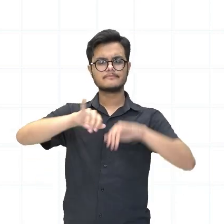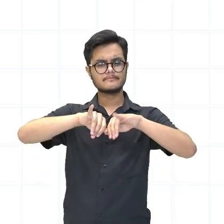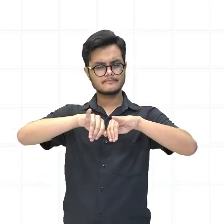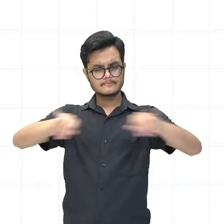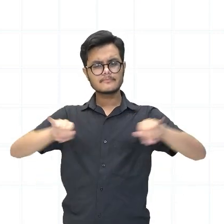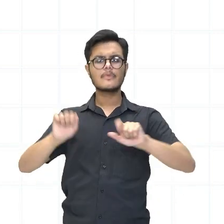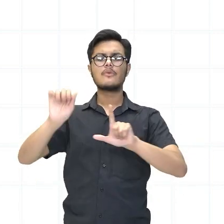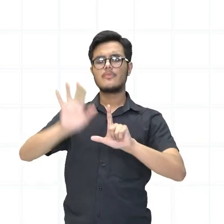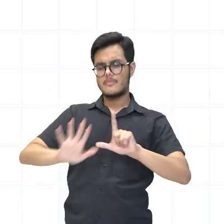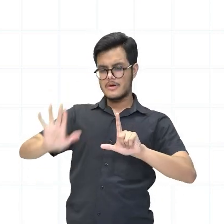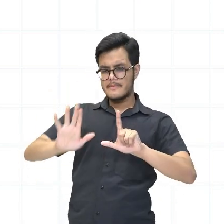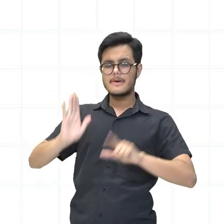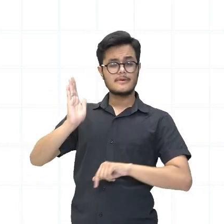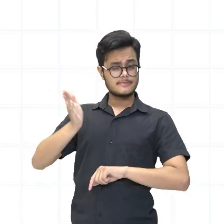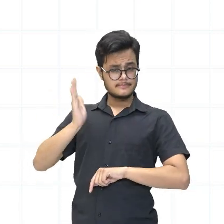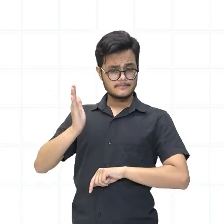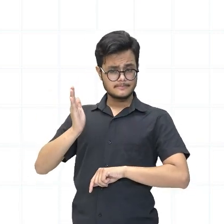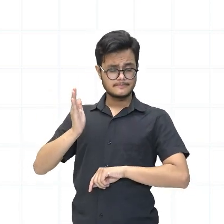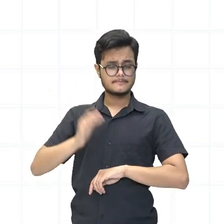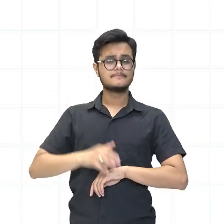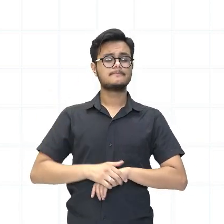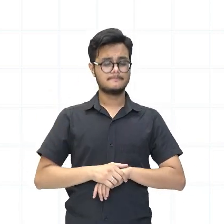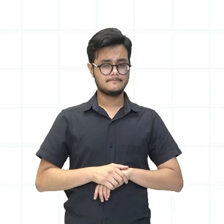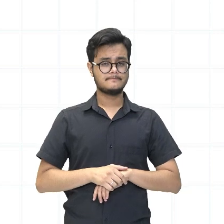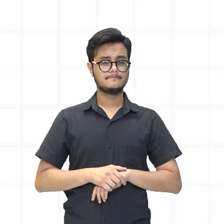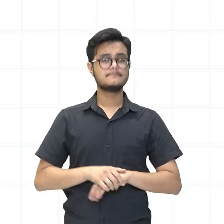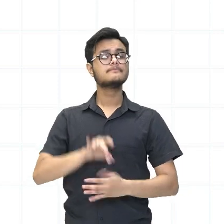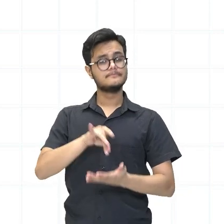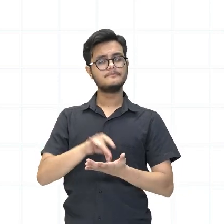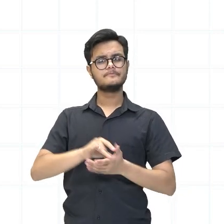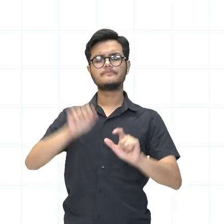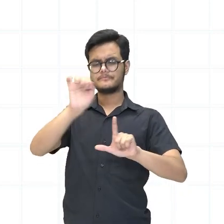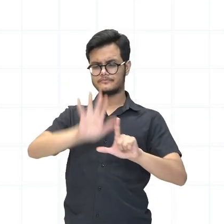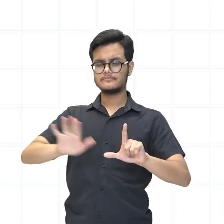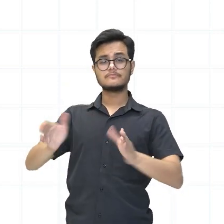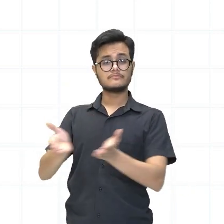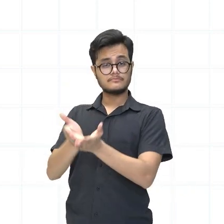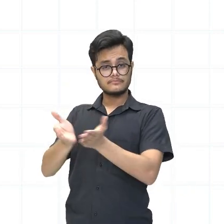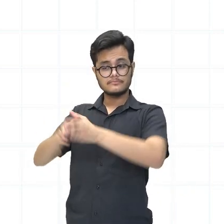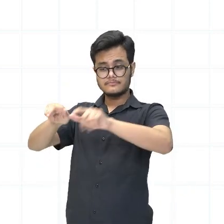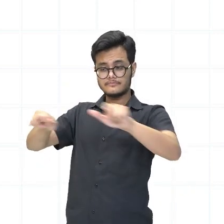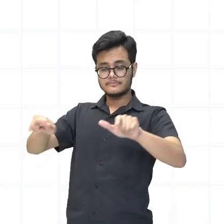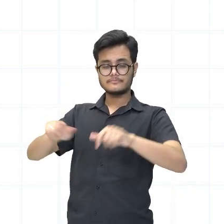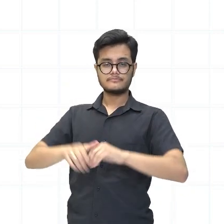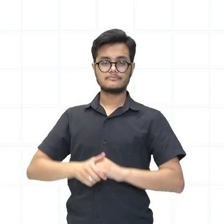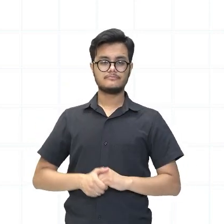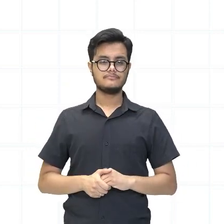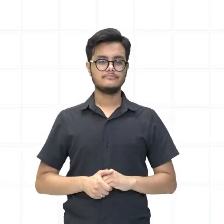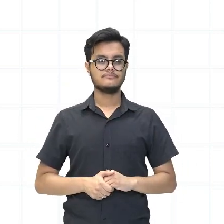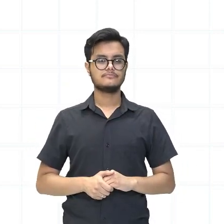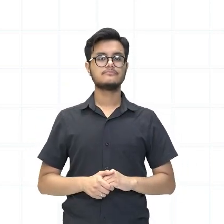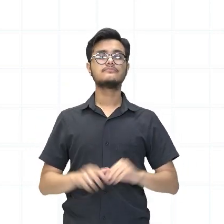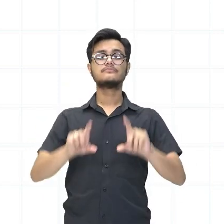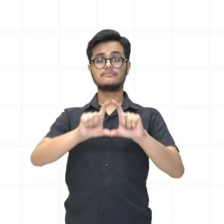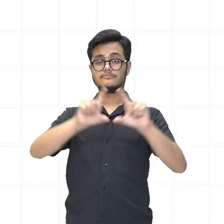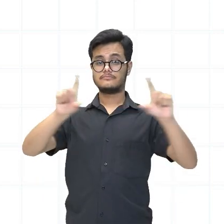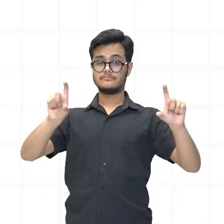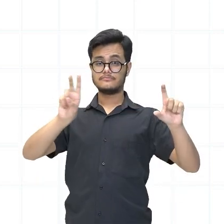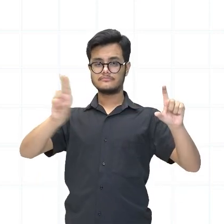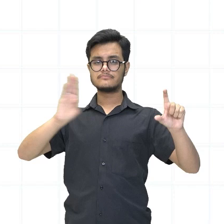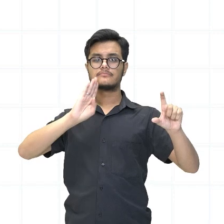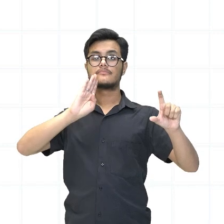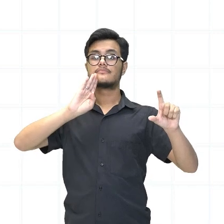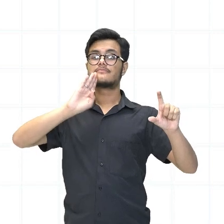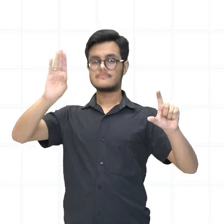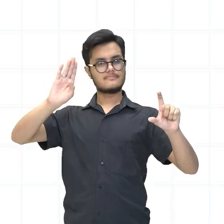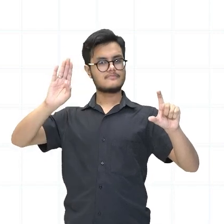uma imagem. Você já percebe que é uma imagem de uma periferia, certo? Nós temos o título em destaque, a gente